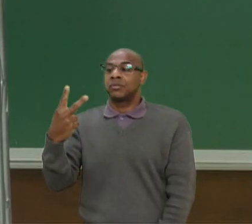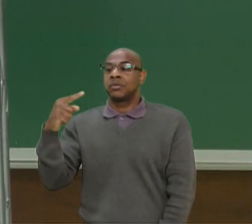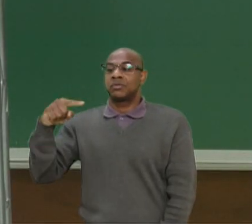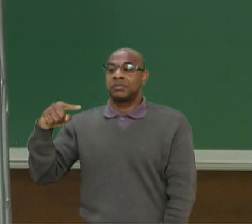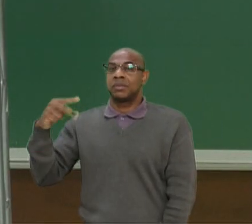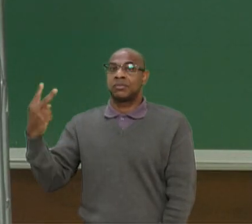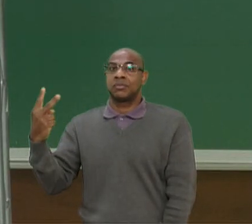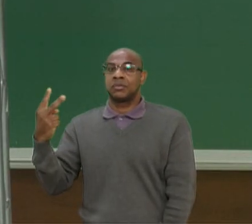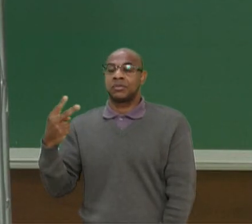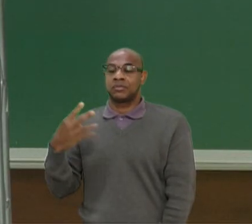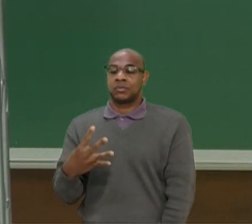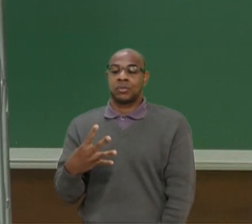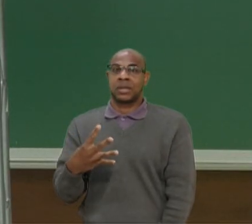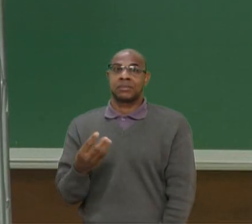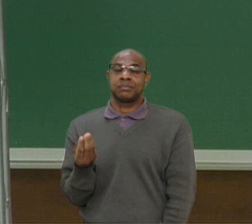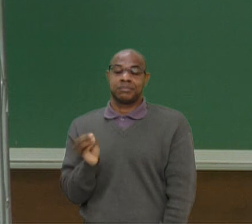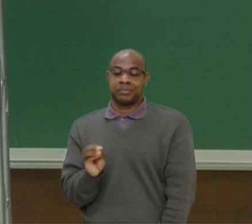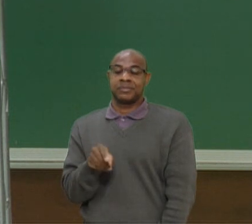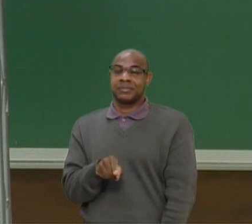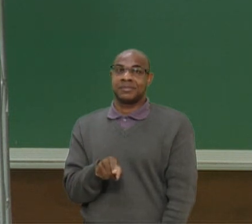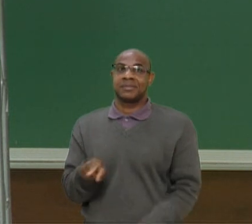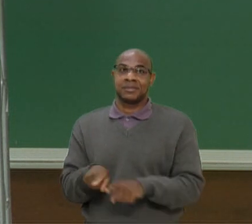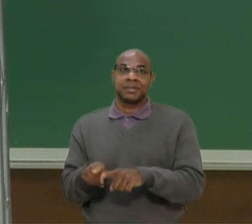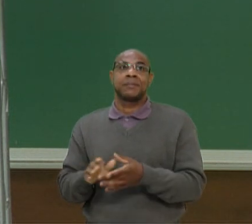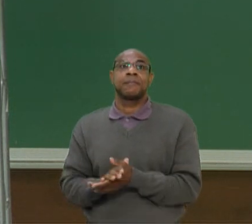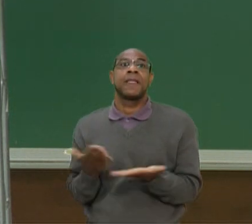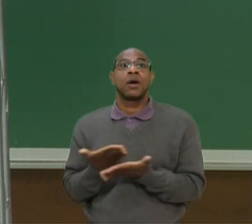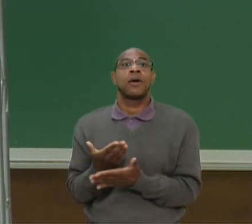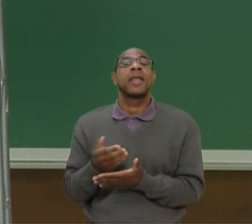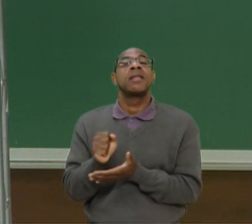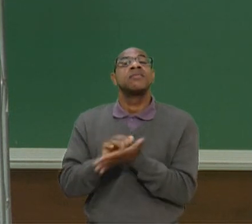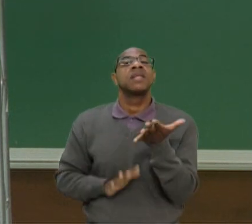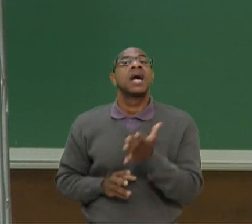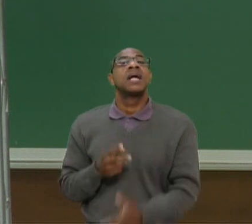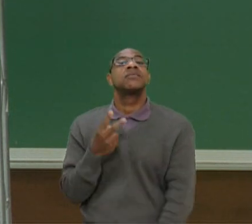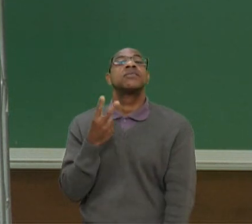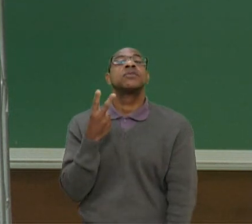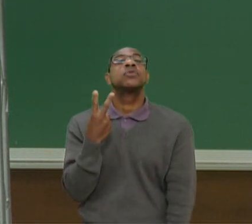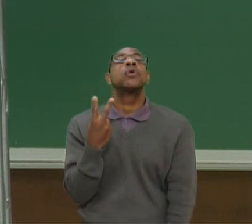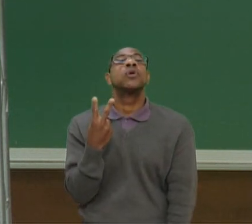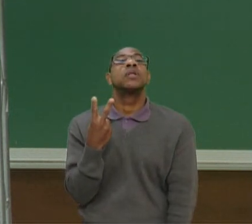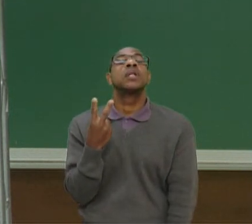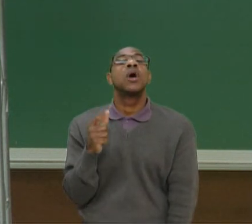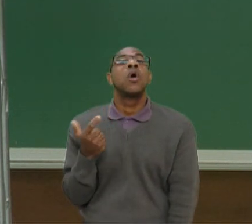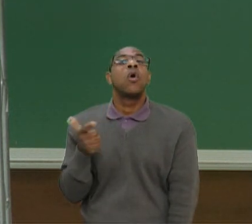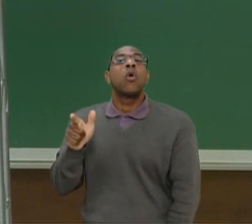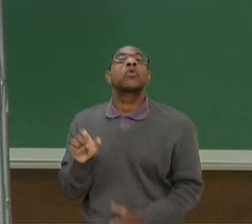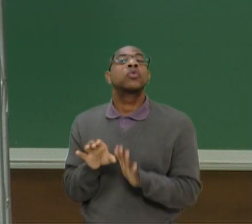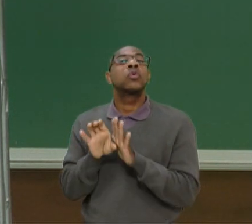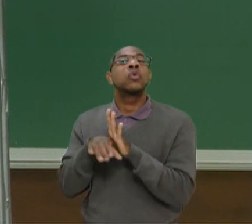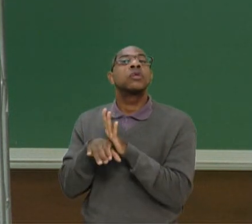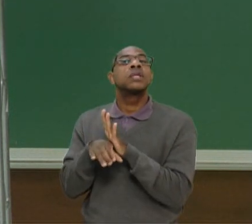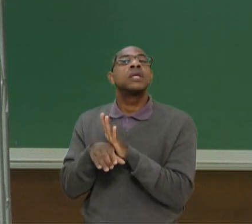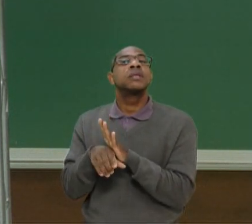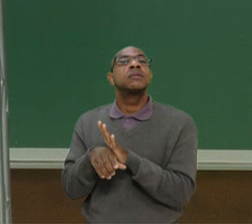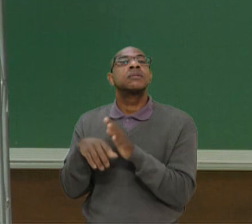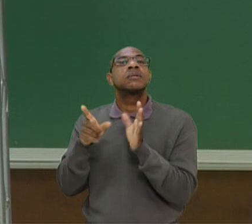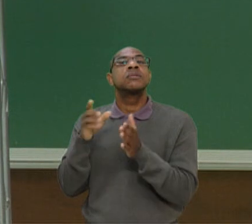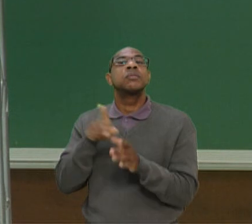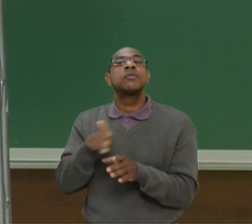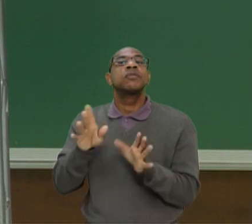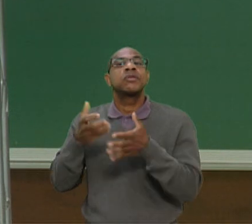o exercício 2. No exercício 2, vamos fazer um outro conceito que a gente trabalhou nas aulas